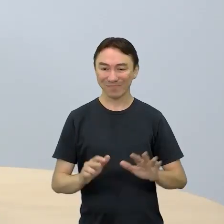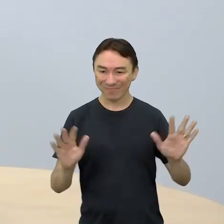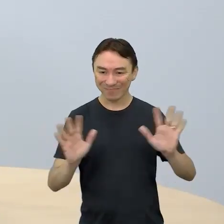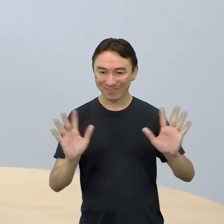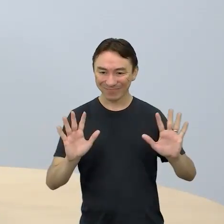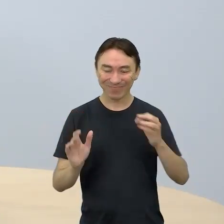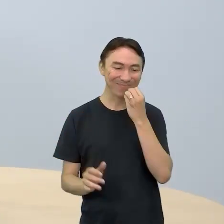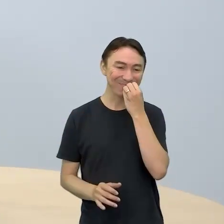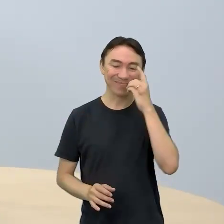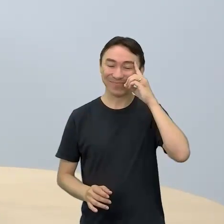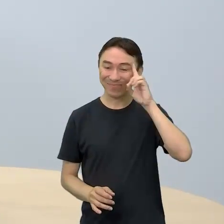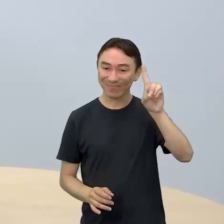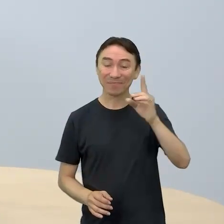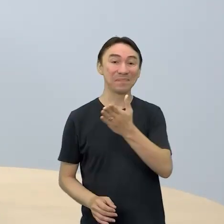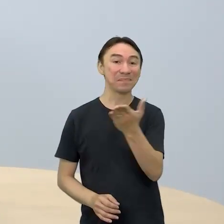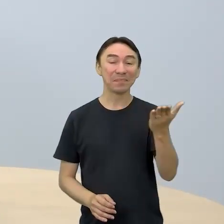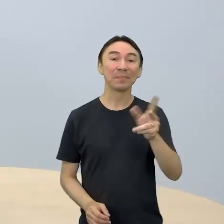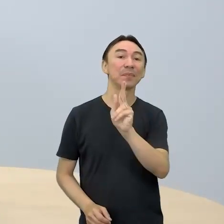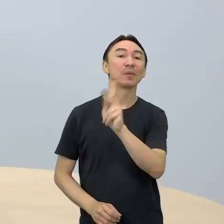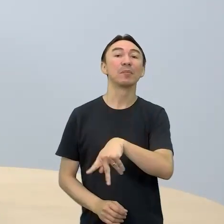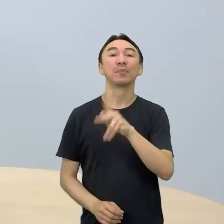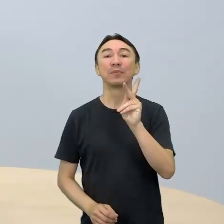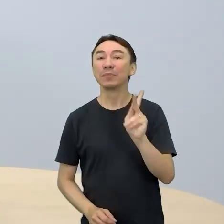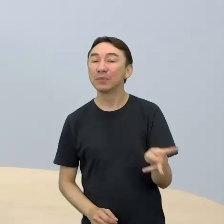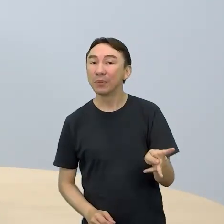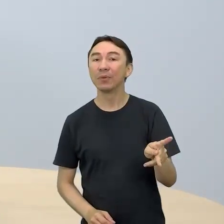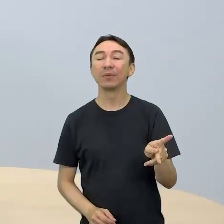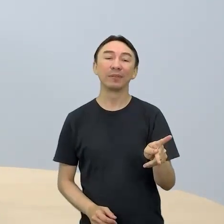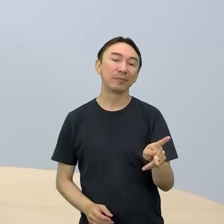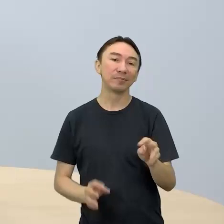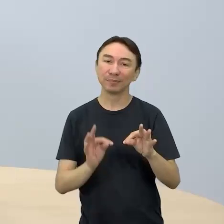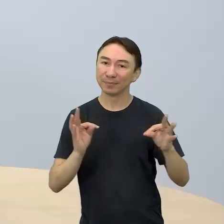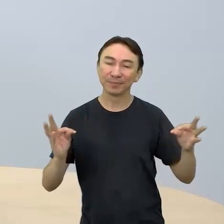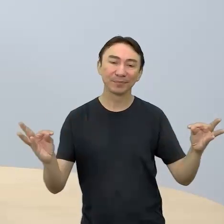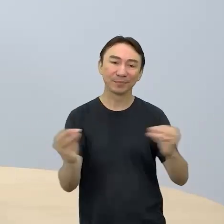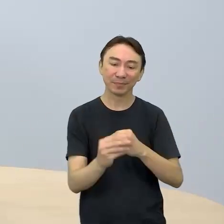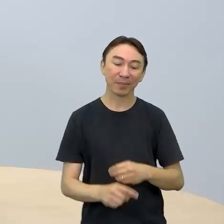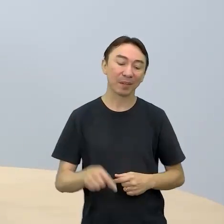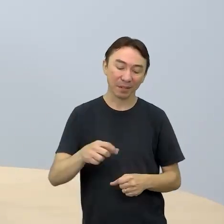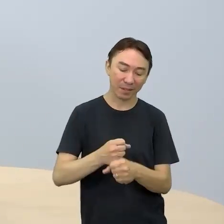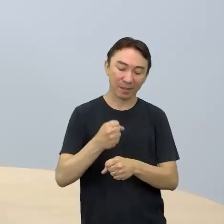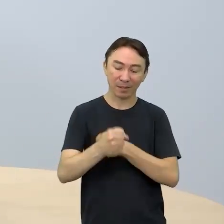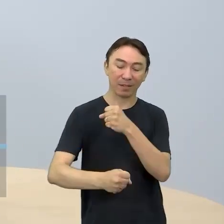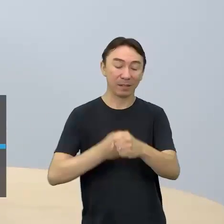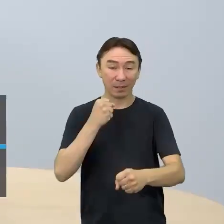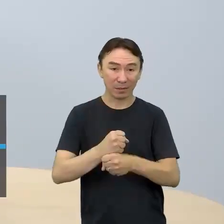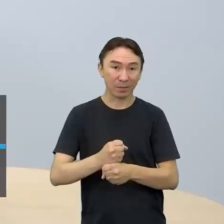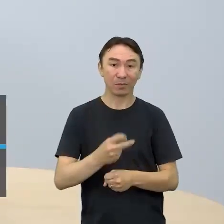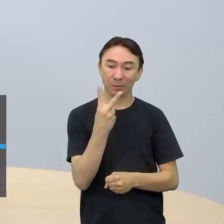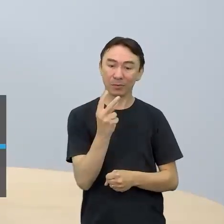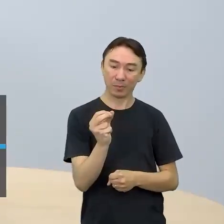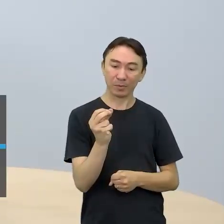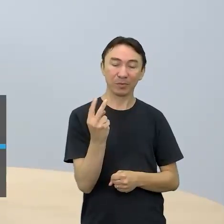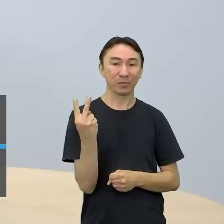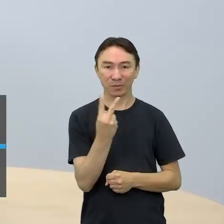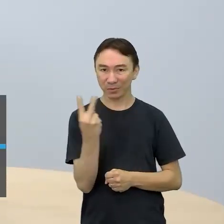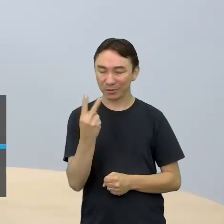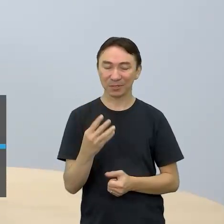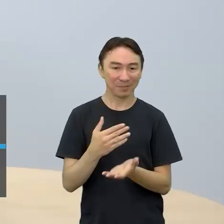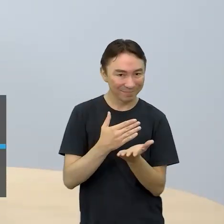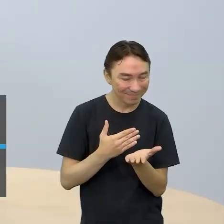Olá, muito bom dia, professores, professoras. Um feliz ano de 2022 para todos.